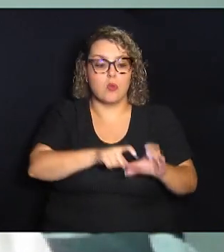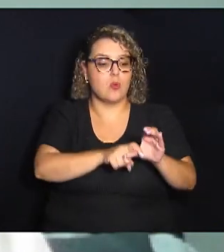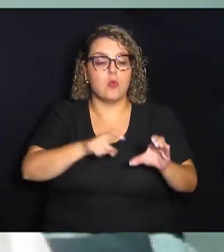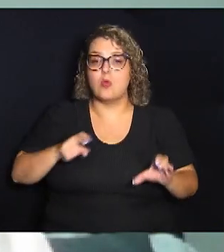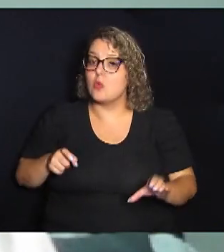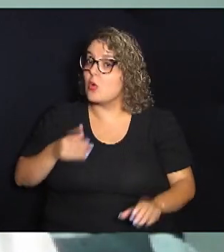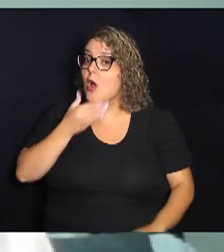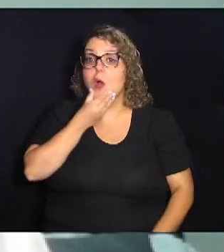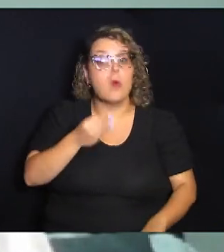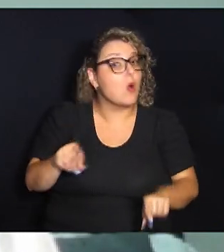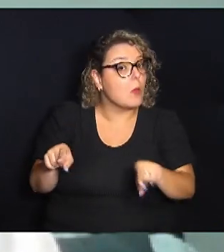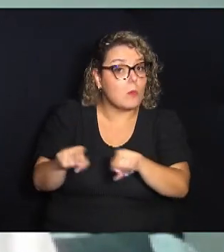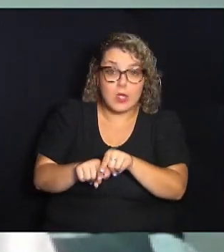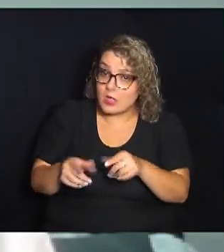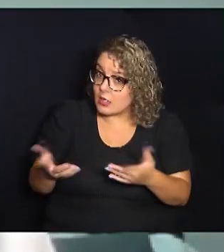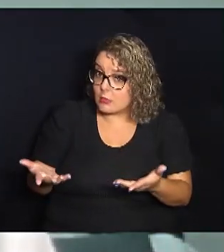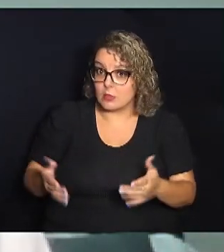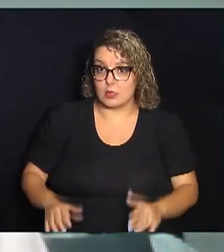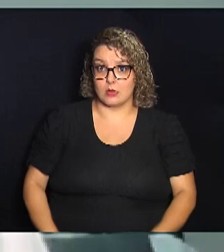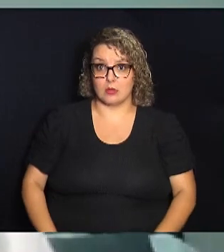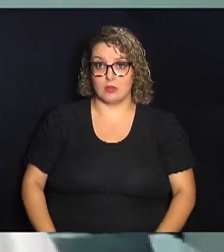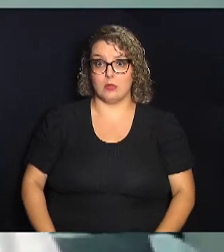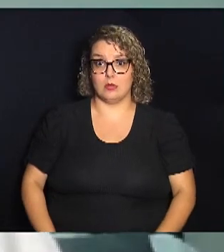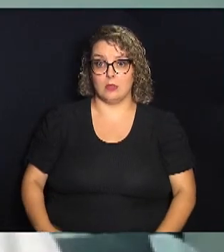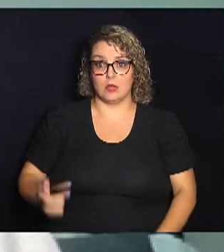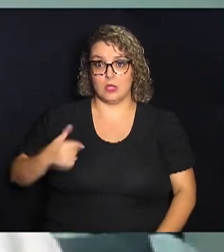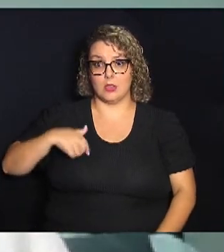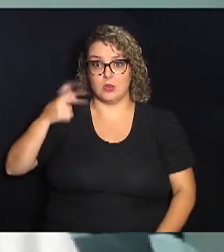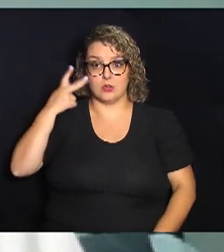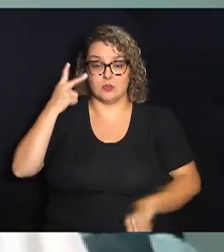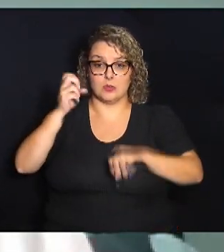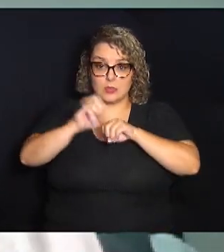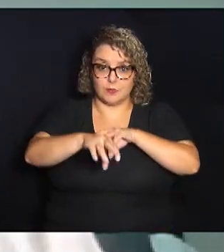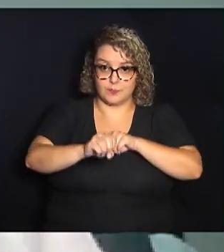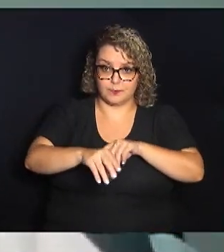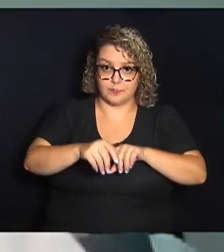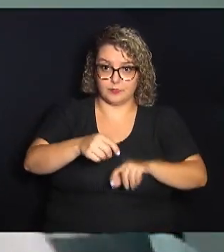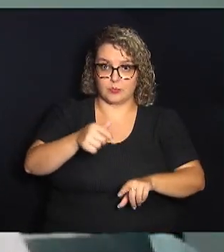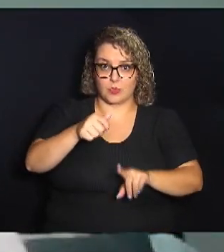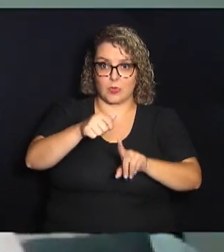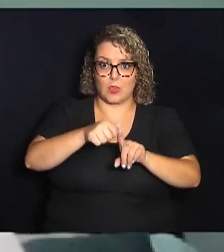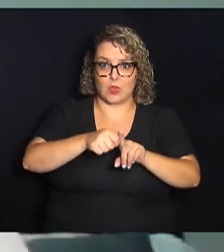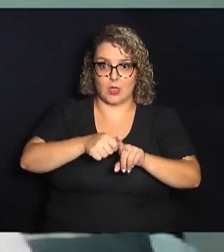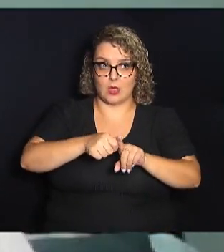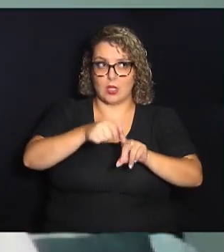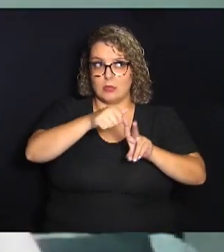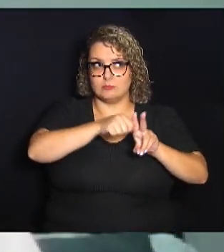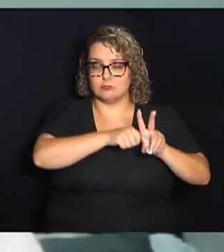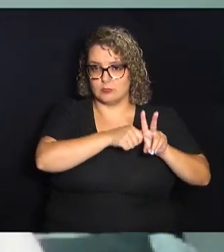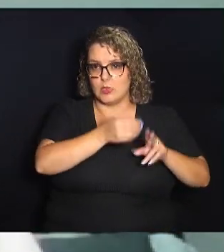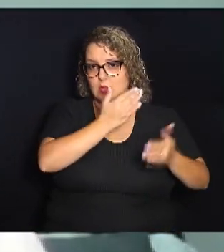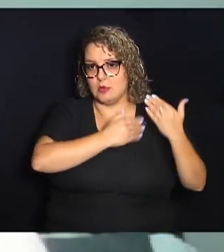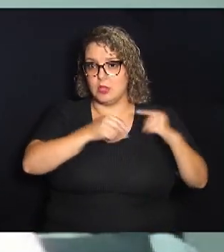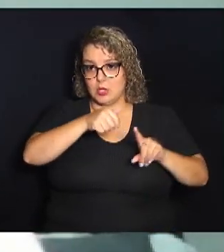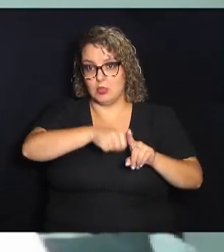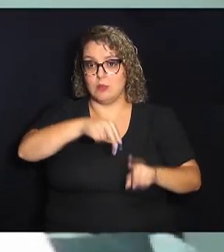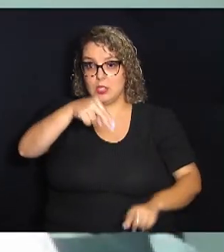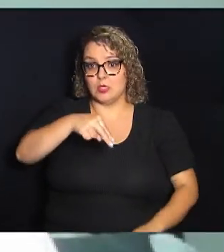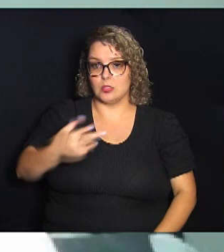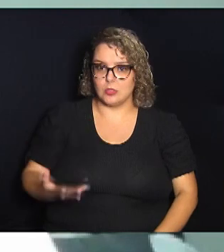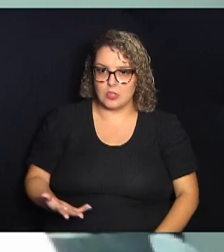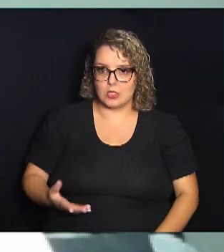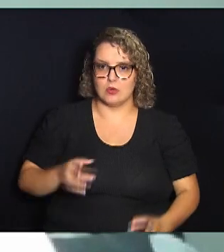homem também. Eu estava em São Paulo dando aula um mês retrasado, em novembro. Eu atendi